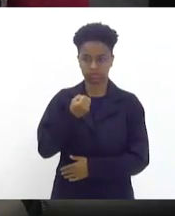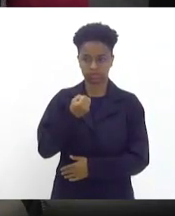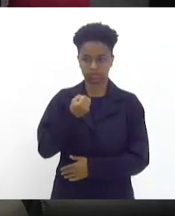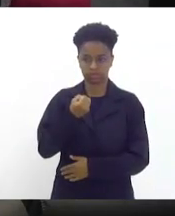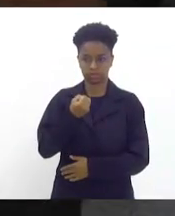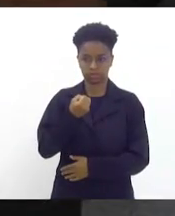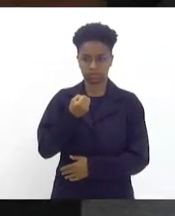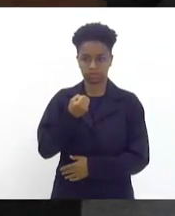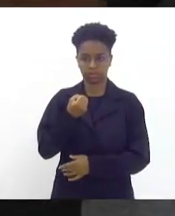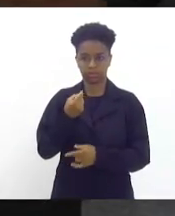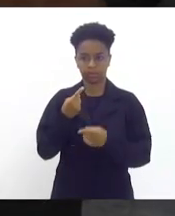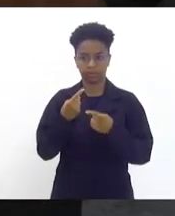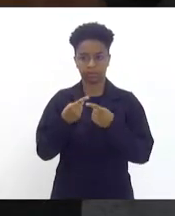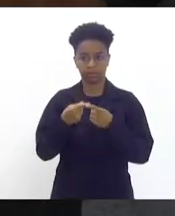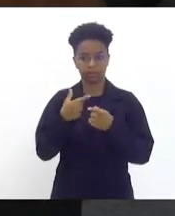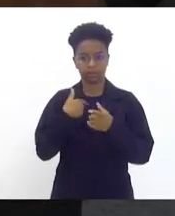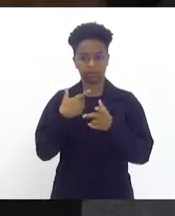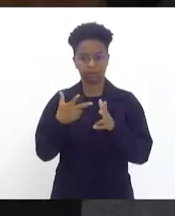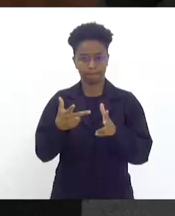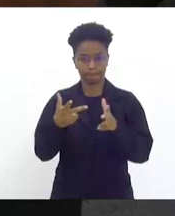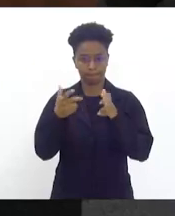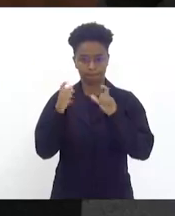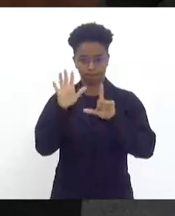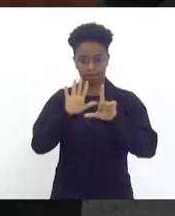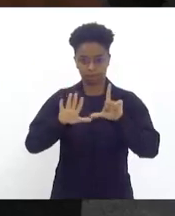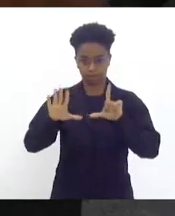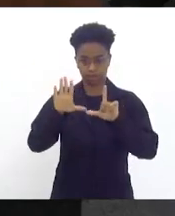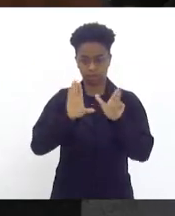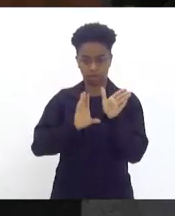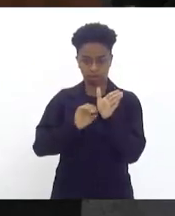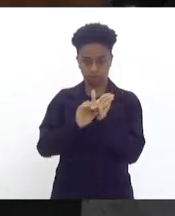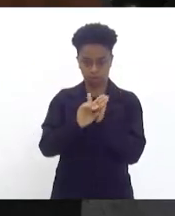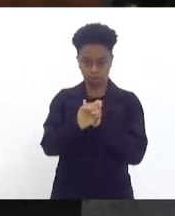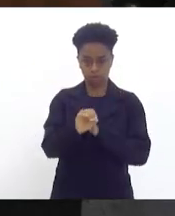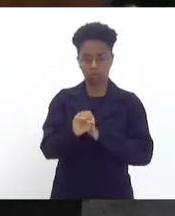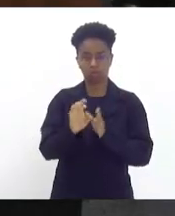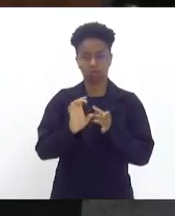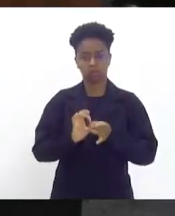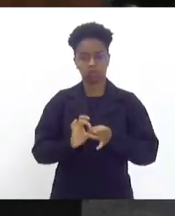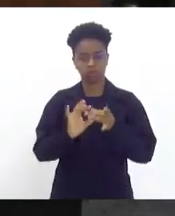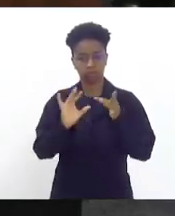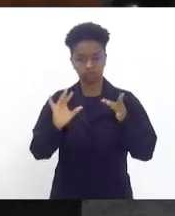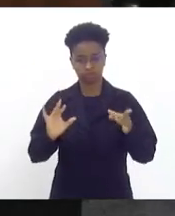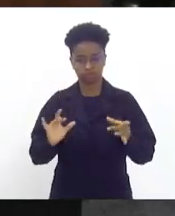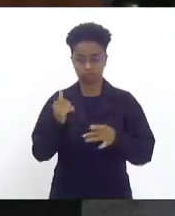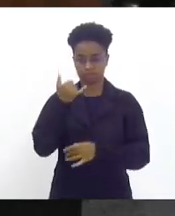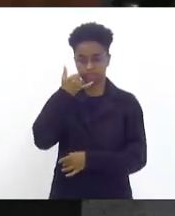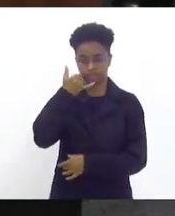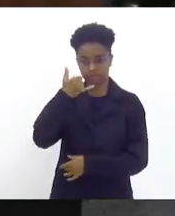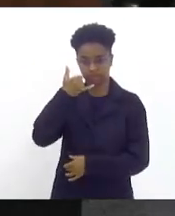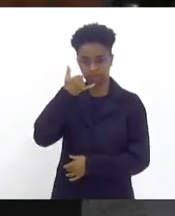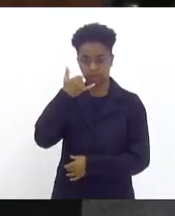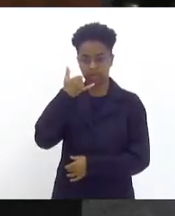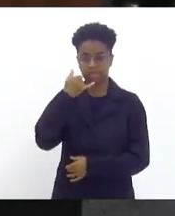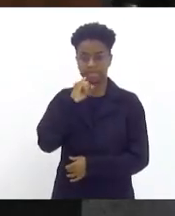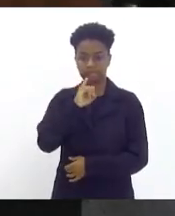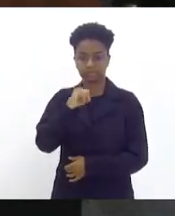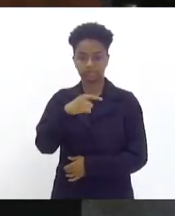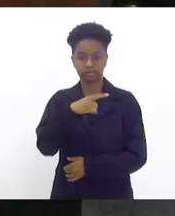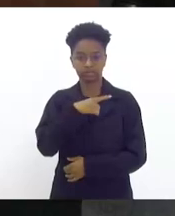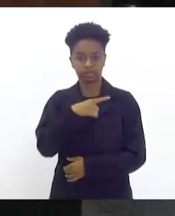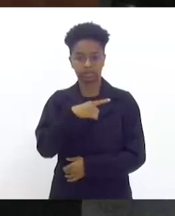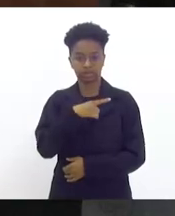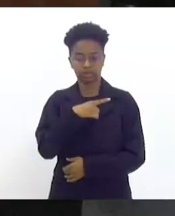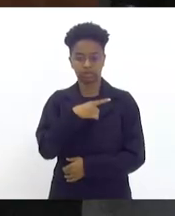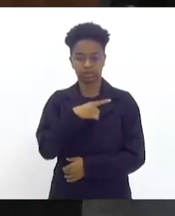observando que a plataforma do Google disponibiliza para celular e que tem